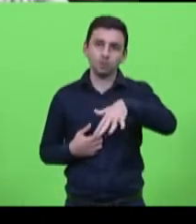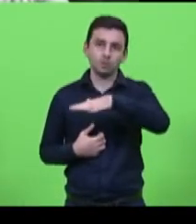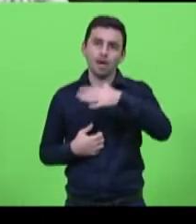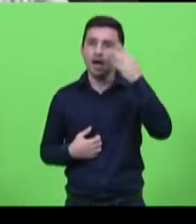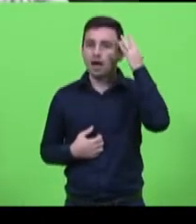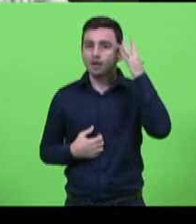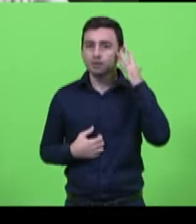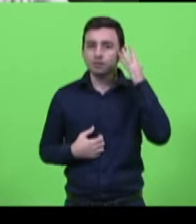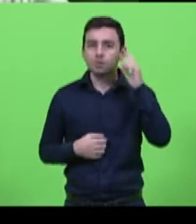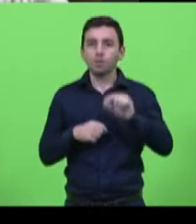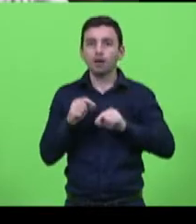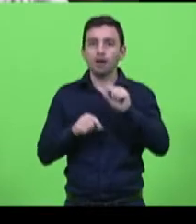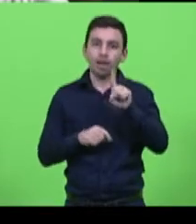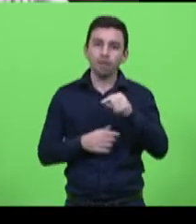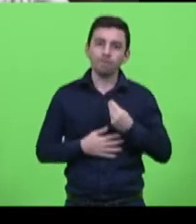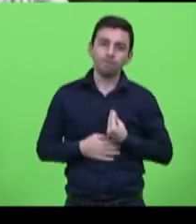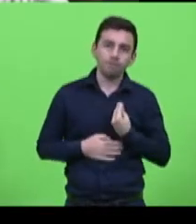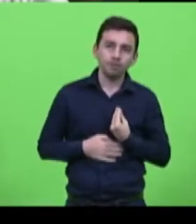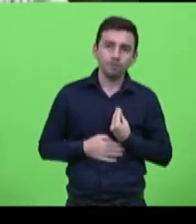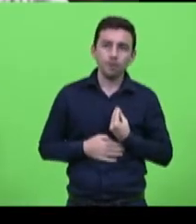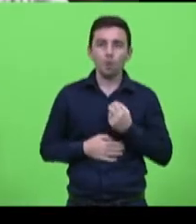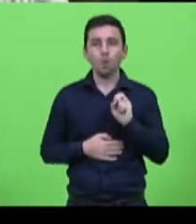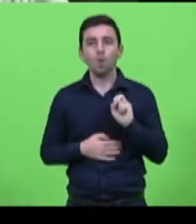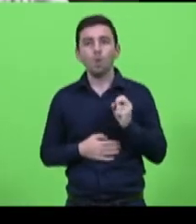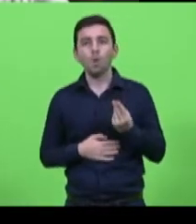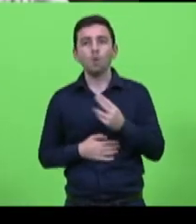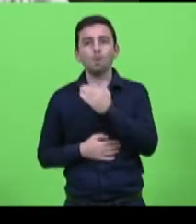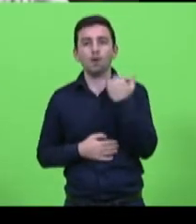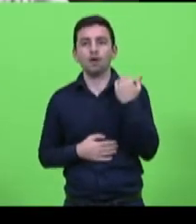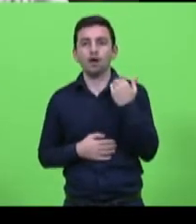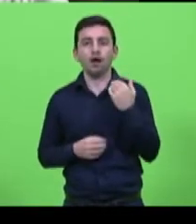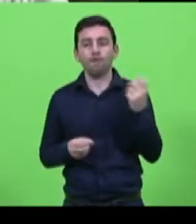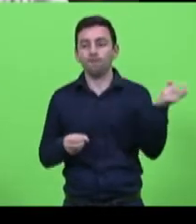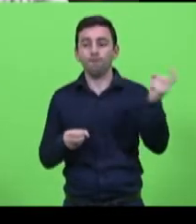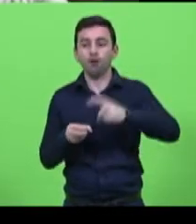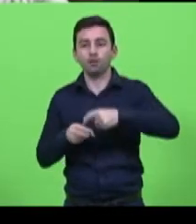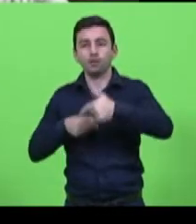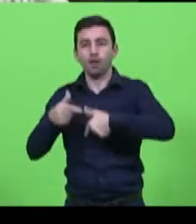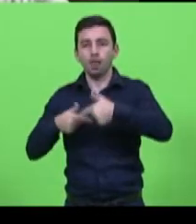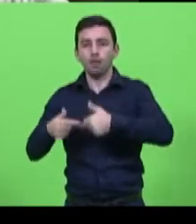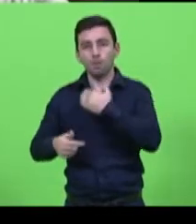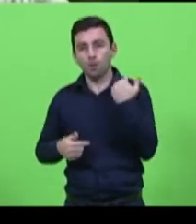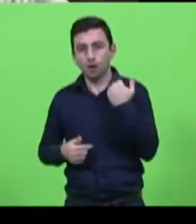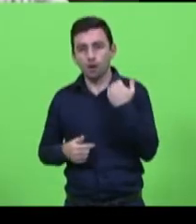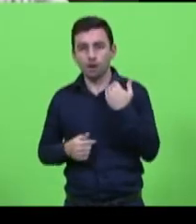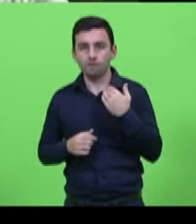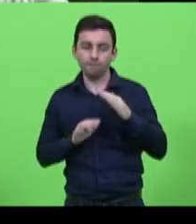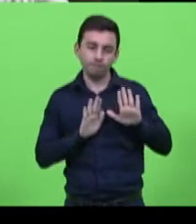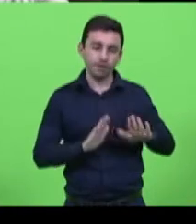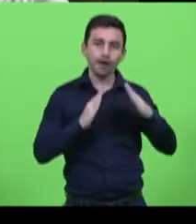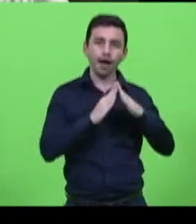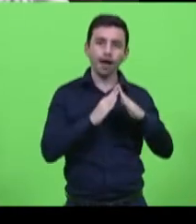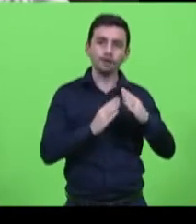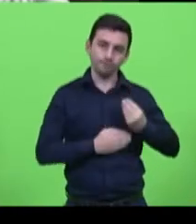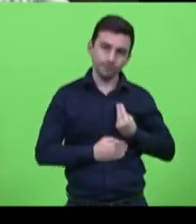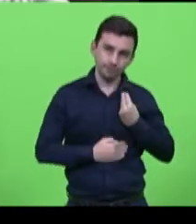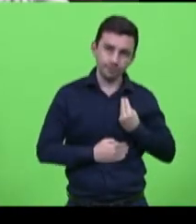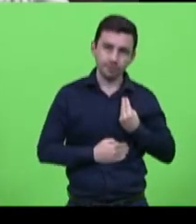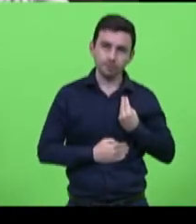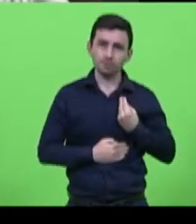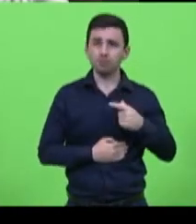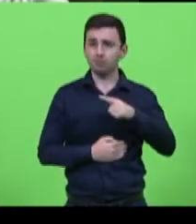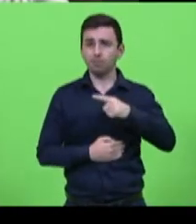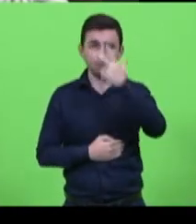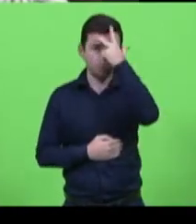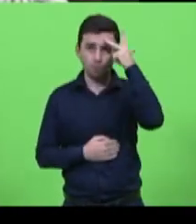em jogo é viver ou morrer. Ah, vamos voltar a trabalhar, vamos morrer. Vamos ficar em casa, vamos viver. Não é verdade. Tem gente que está em casa e está